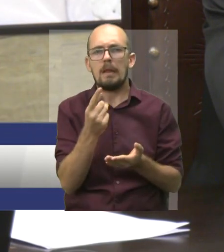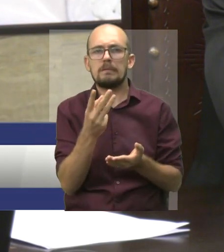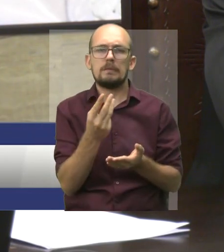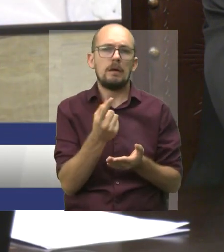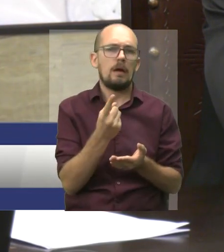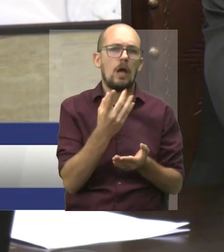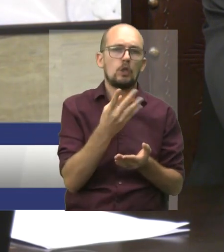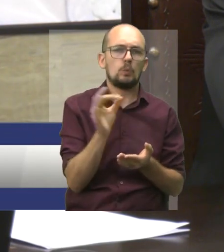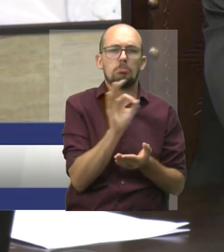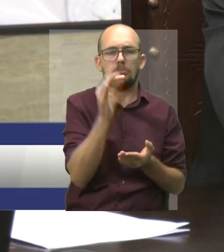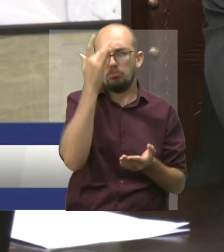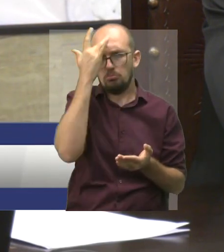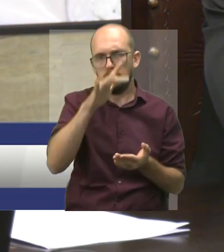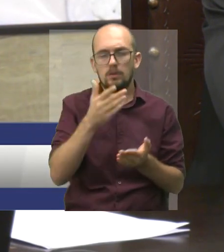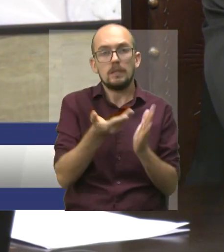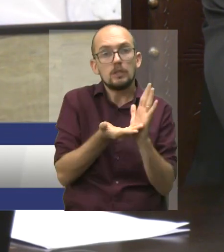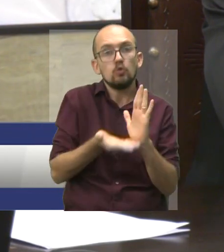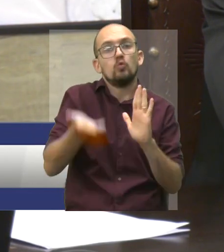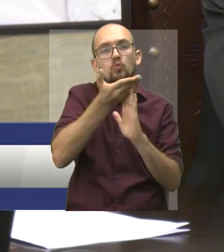cento. Tá?